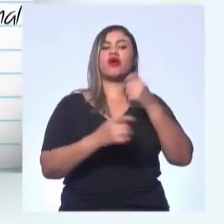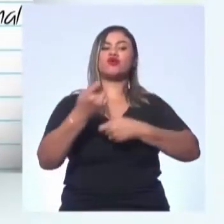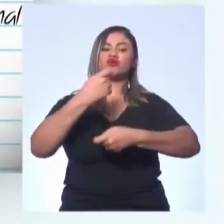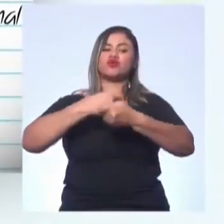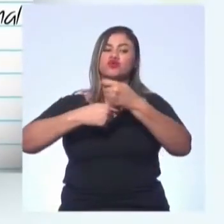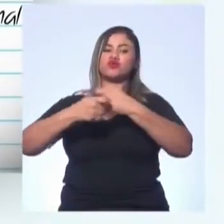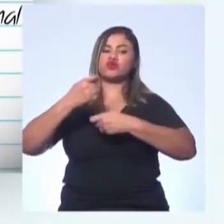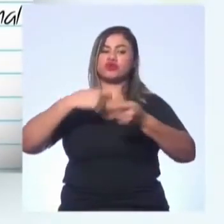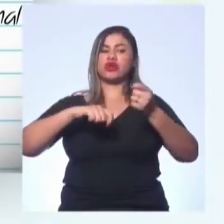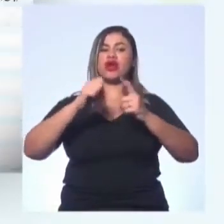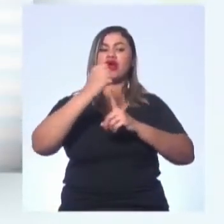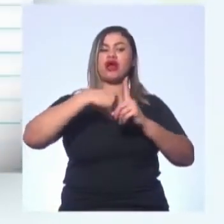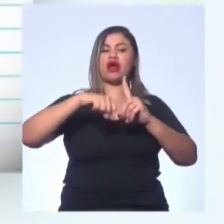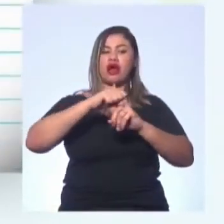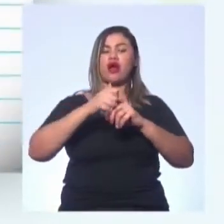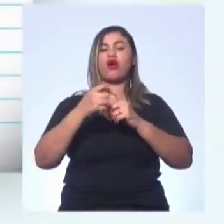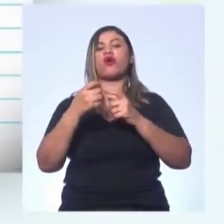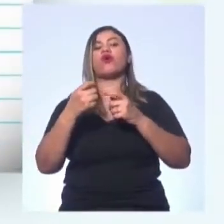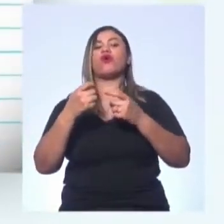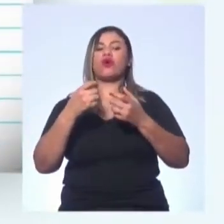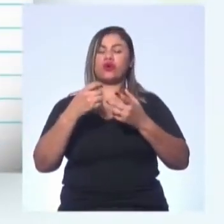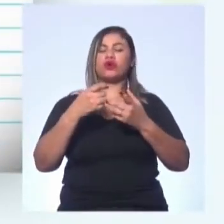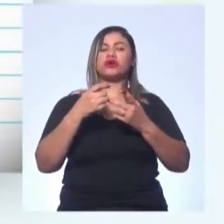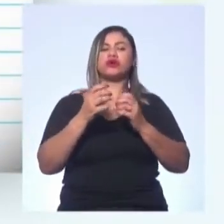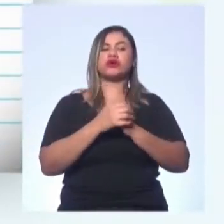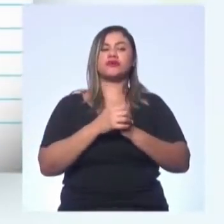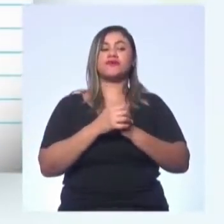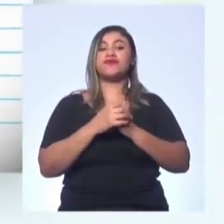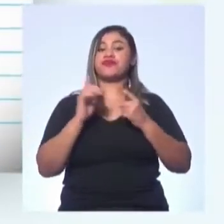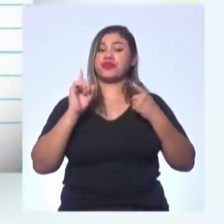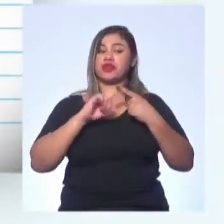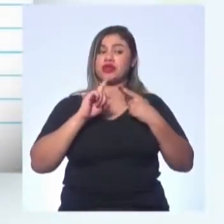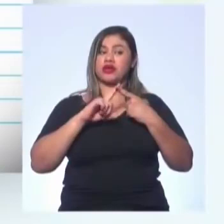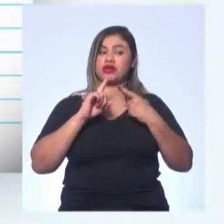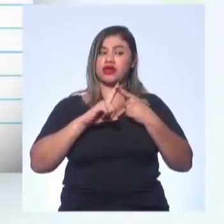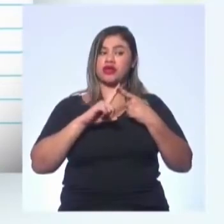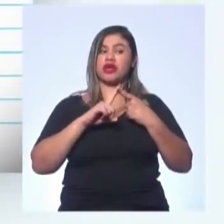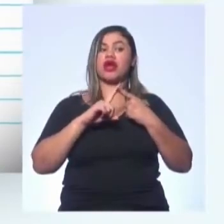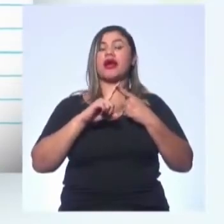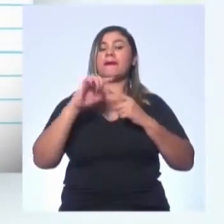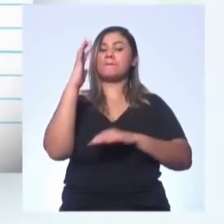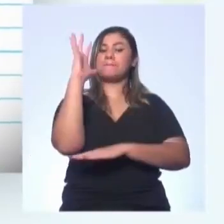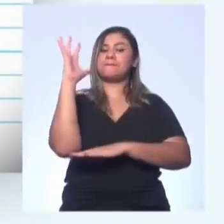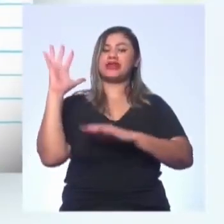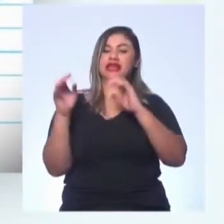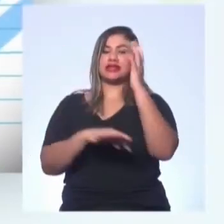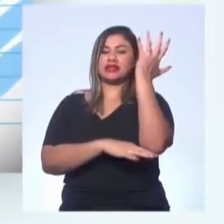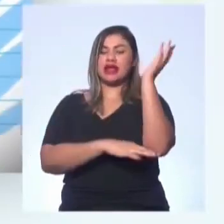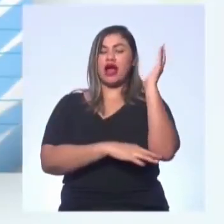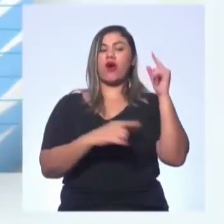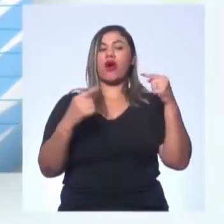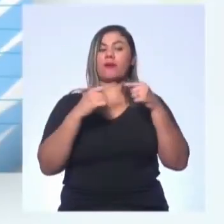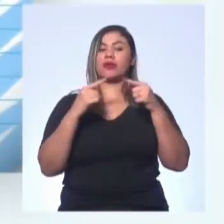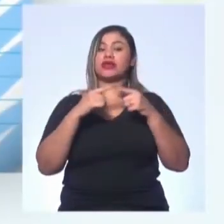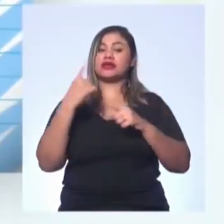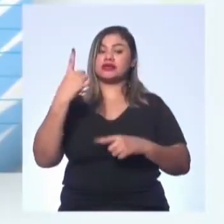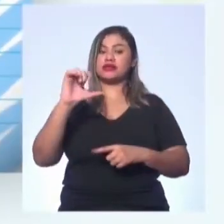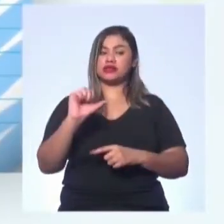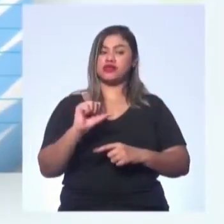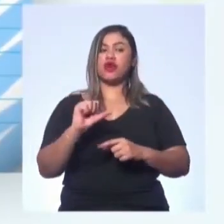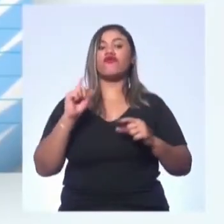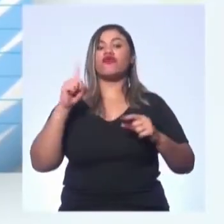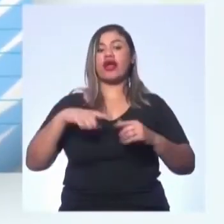institucional. A dimensão ambiental contempla 19 indicadores. Eles se relacionam aos objetivos de